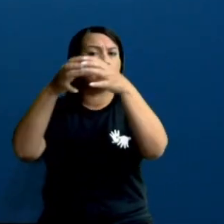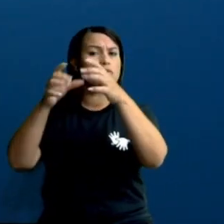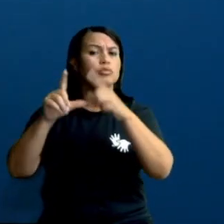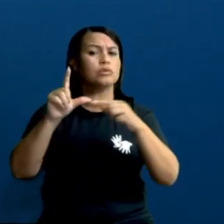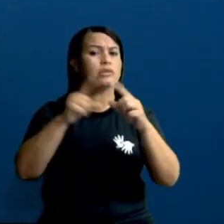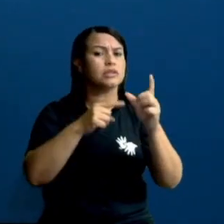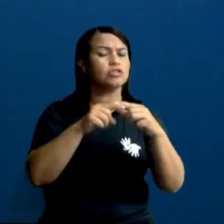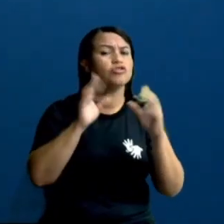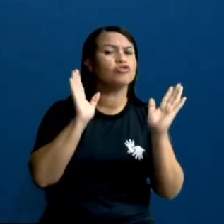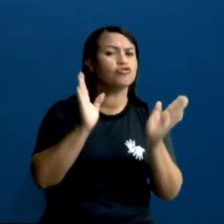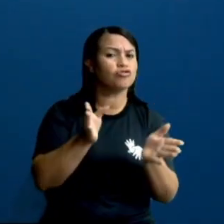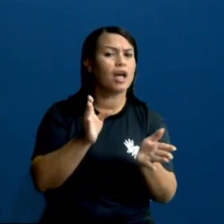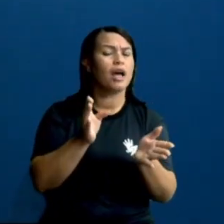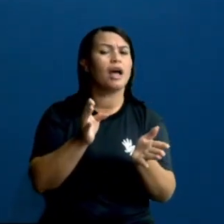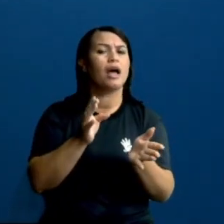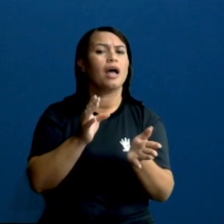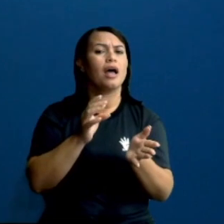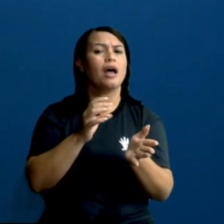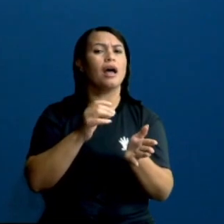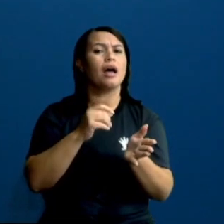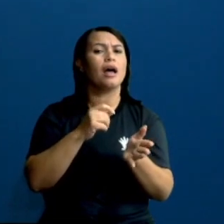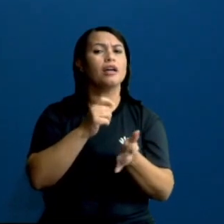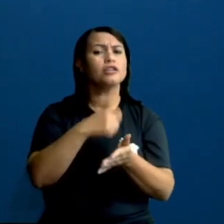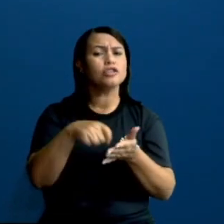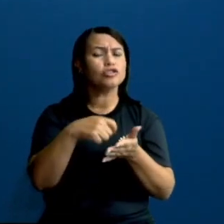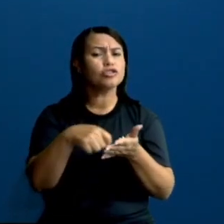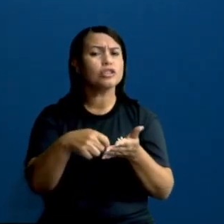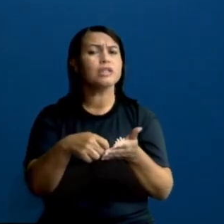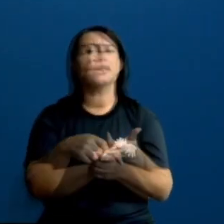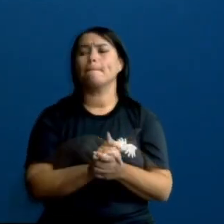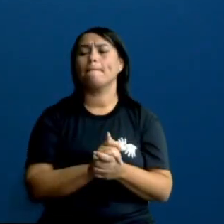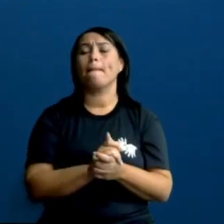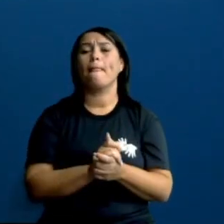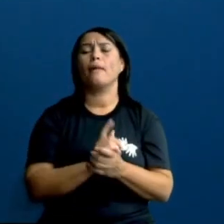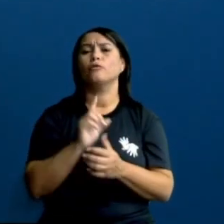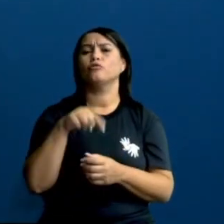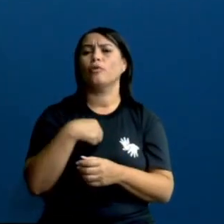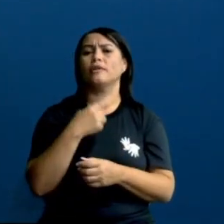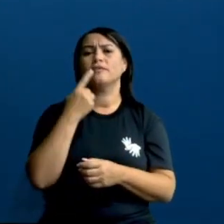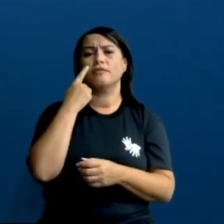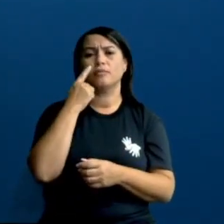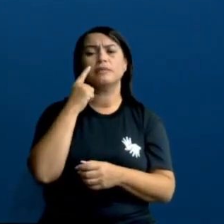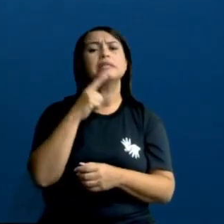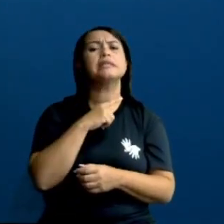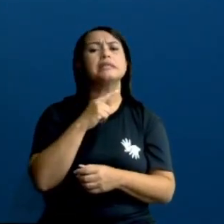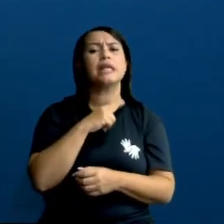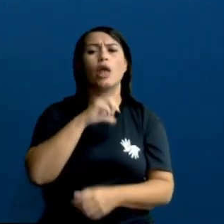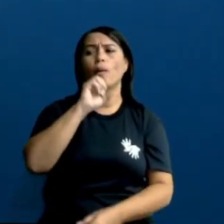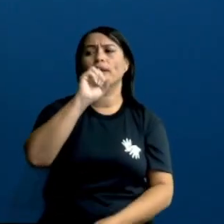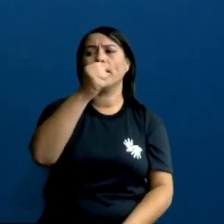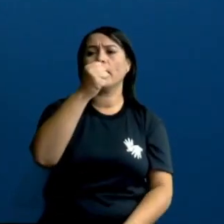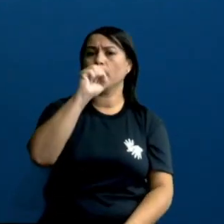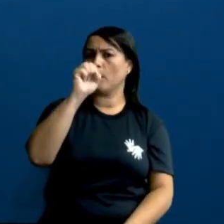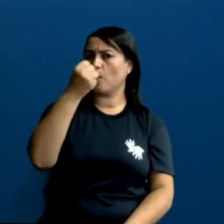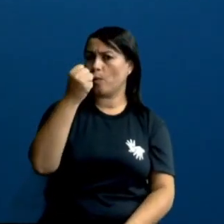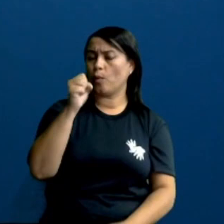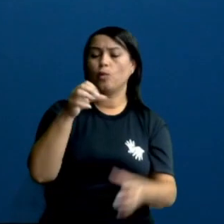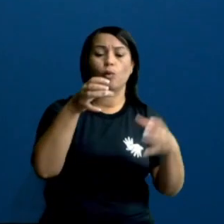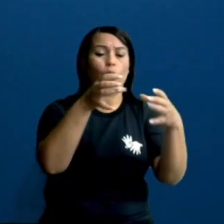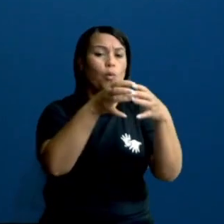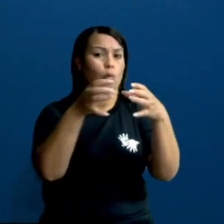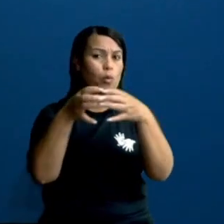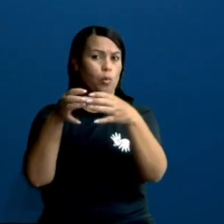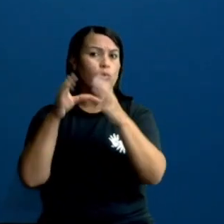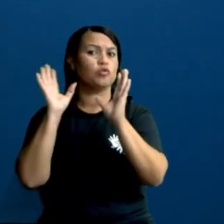registradas pela UTAI. A gente viu que existem 88